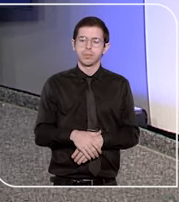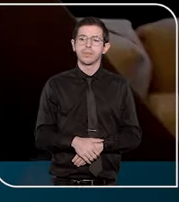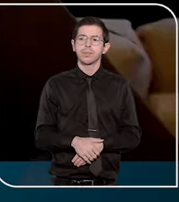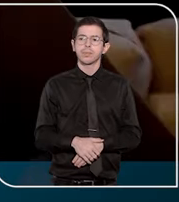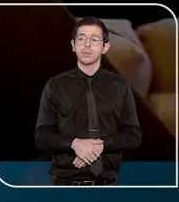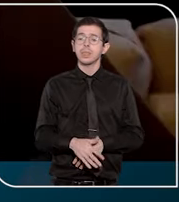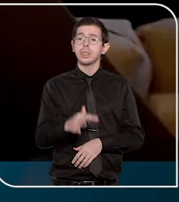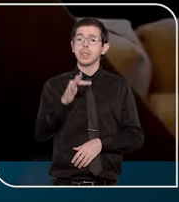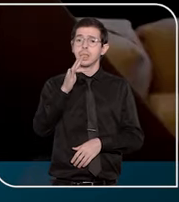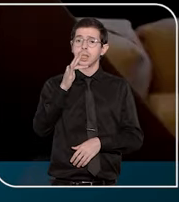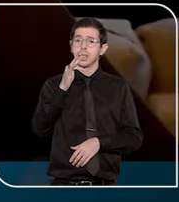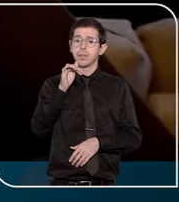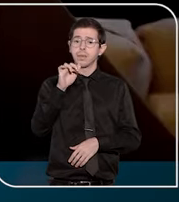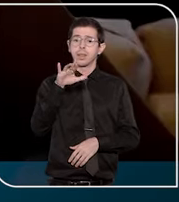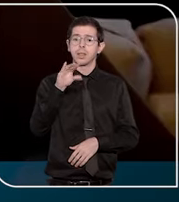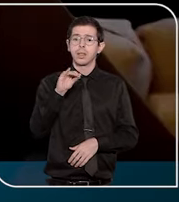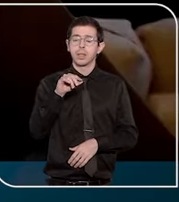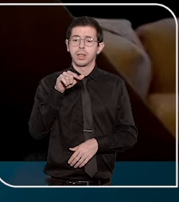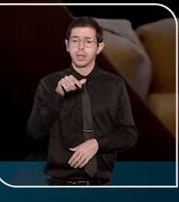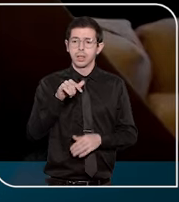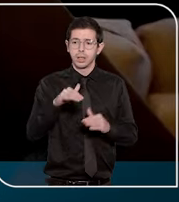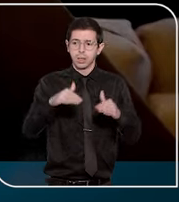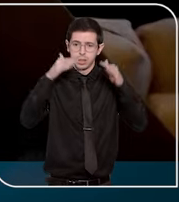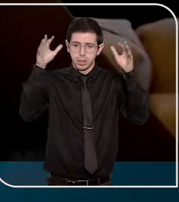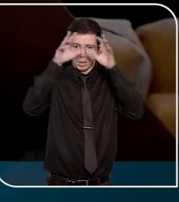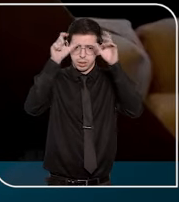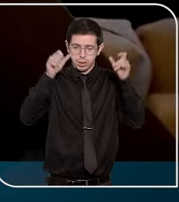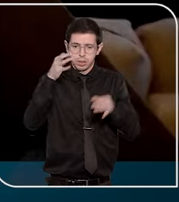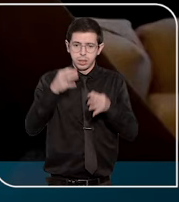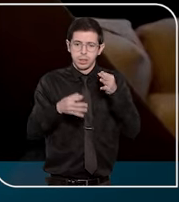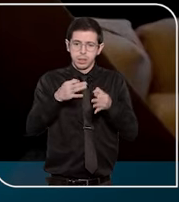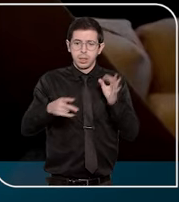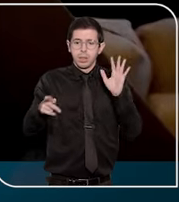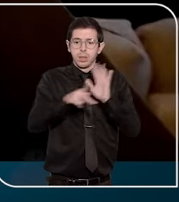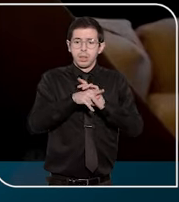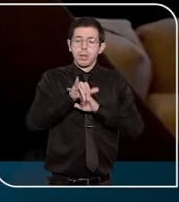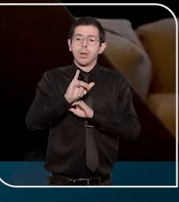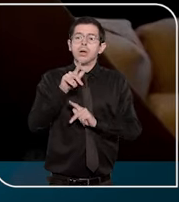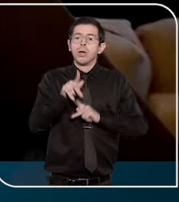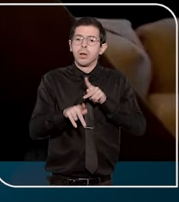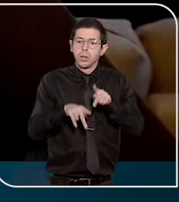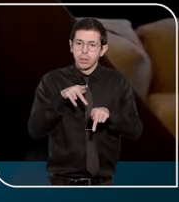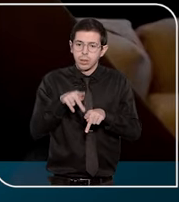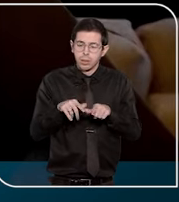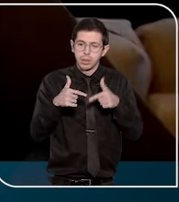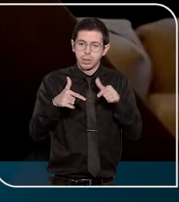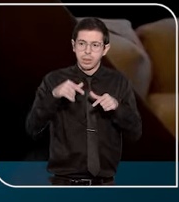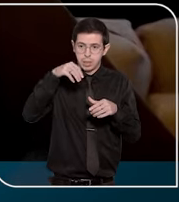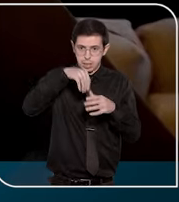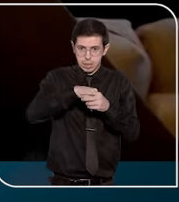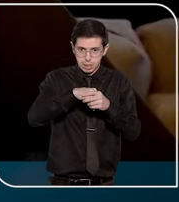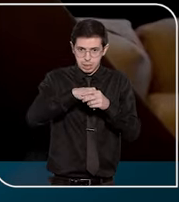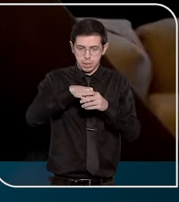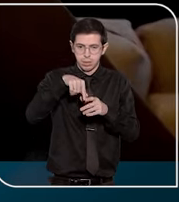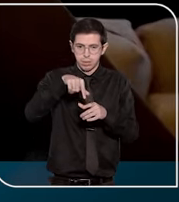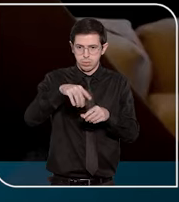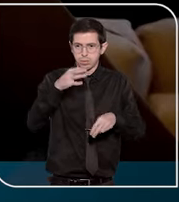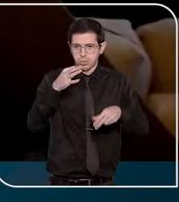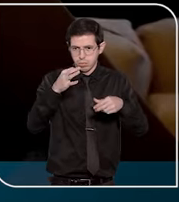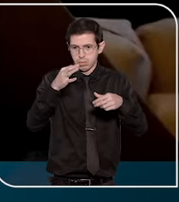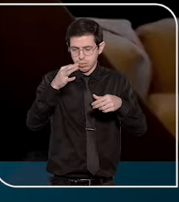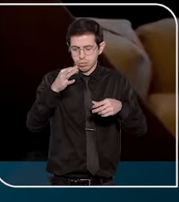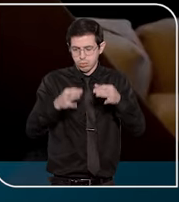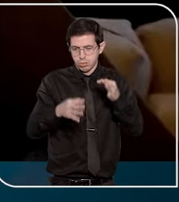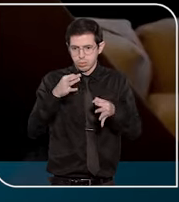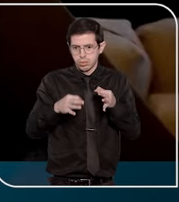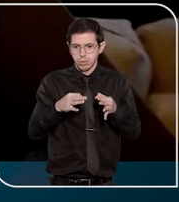Fátima, o Superior Tribunal de Justiça é uma casa da República. Trabalhar no Superior Tribunal de Justiça, no Poder Judiciário, tem que ser um motivo de muita